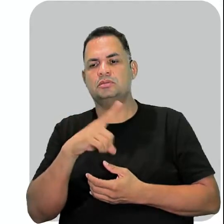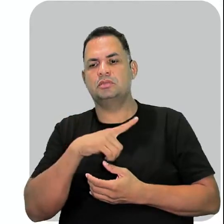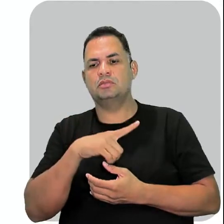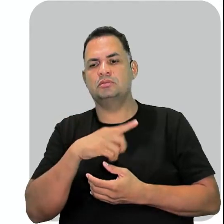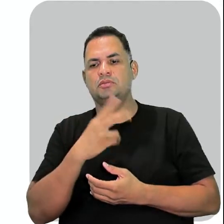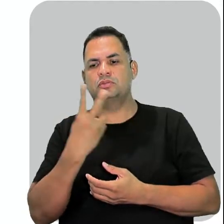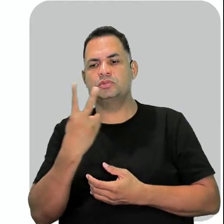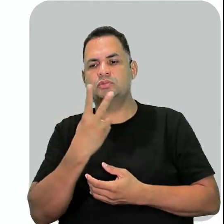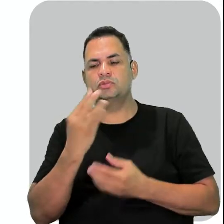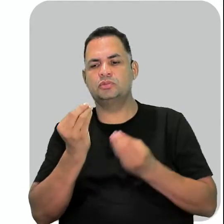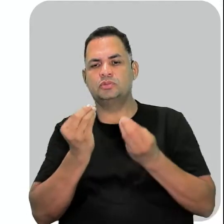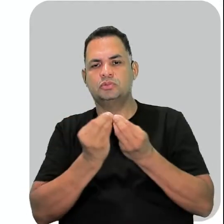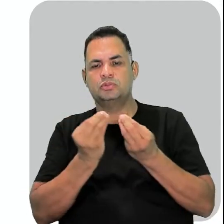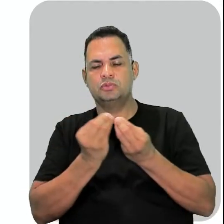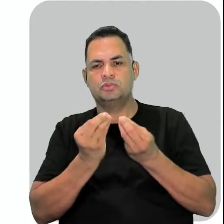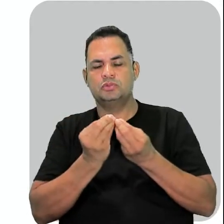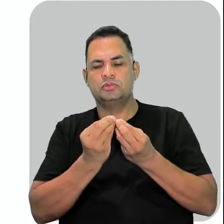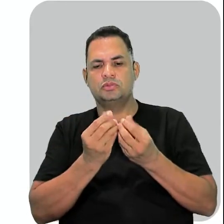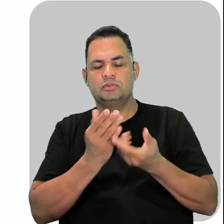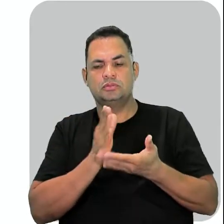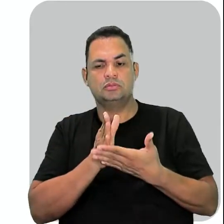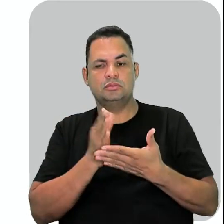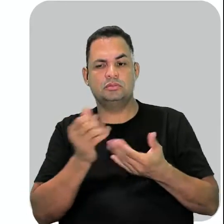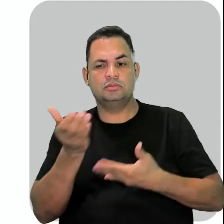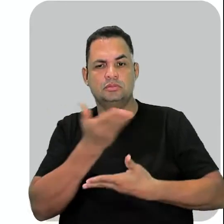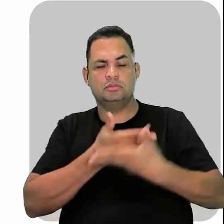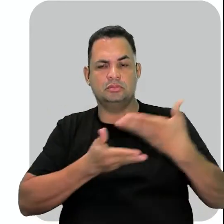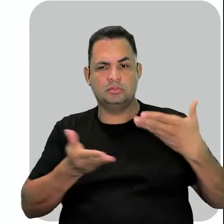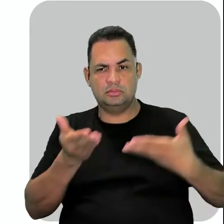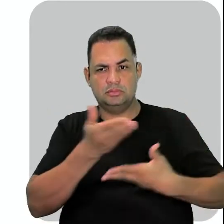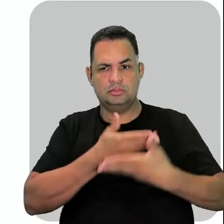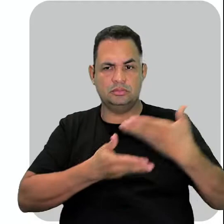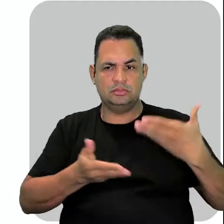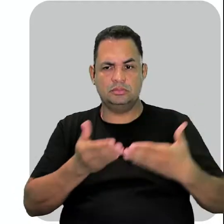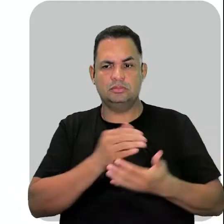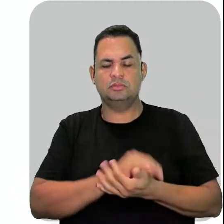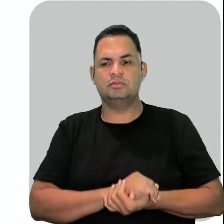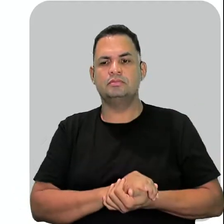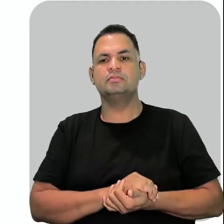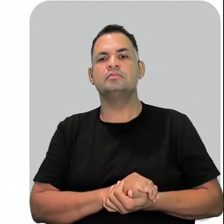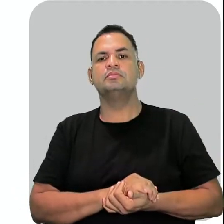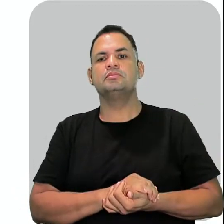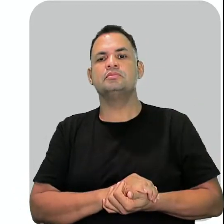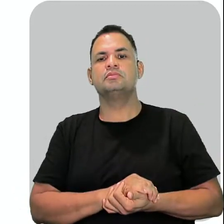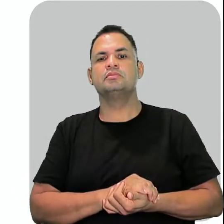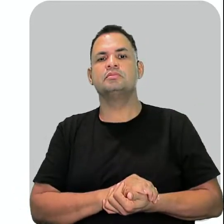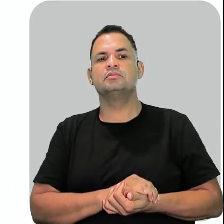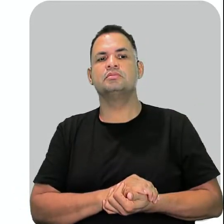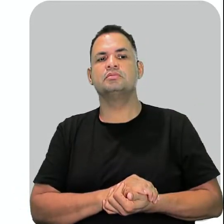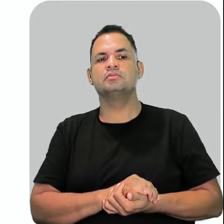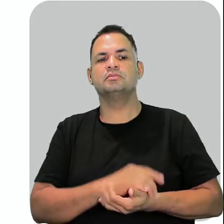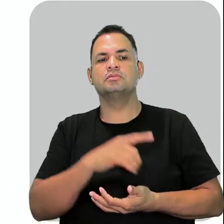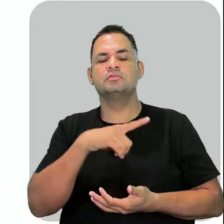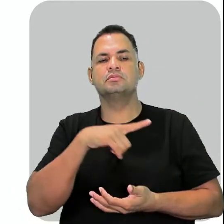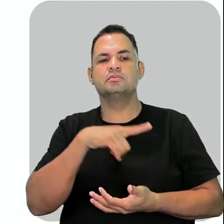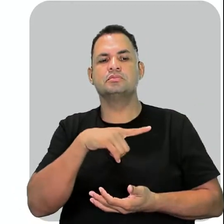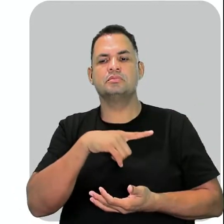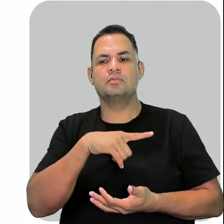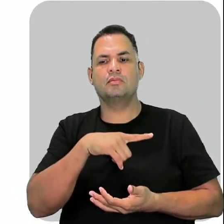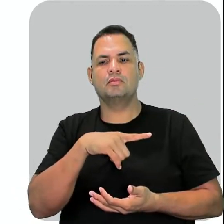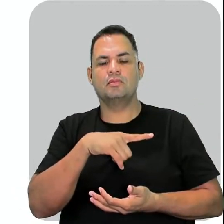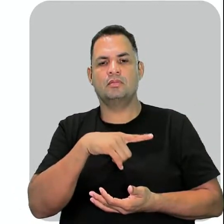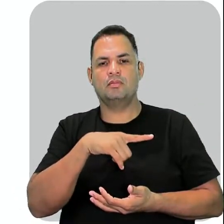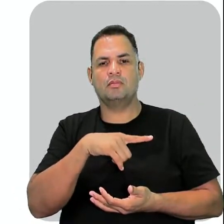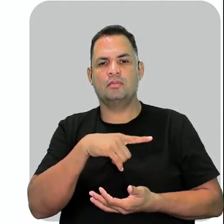moléculas. 2 monômeros vão interagir entre si. Nesse caso aqui, nós vamos ter a reação